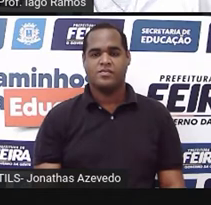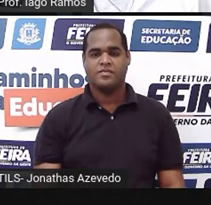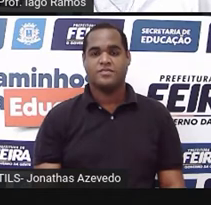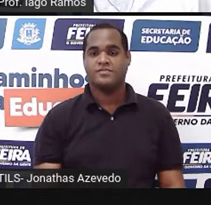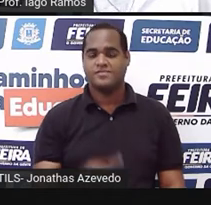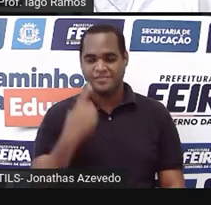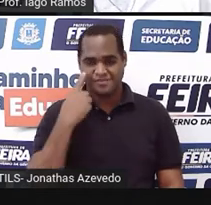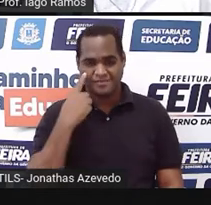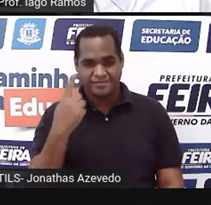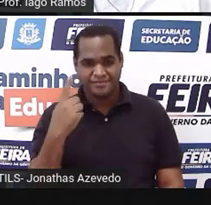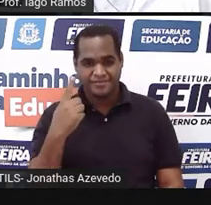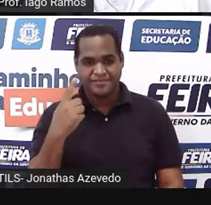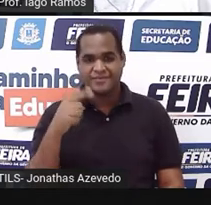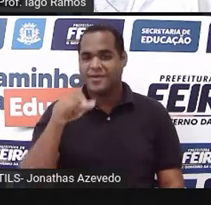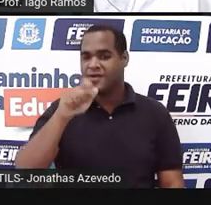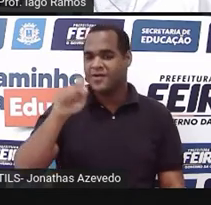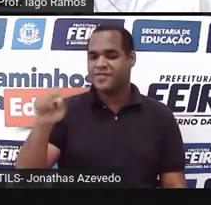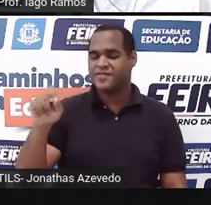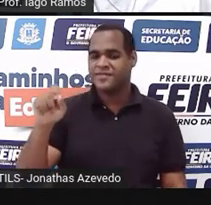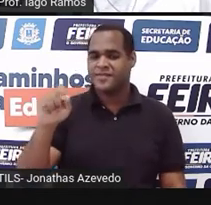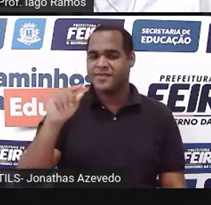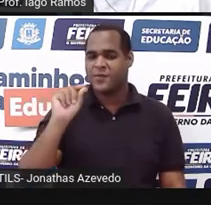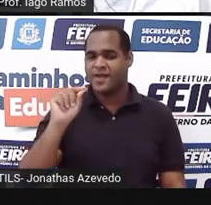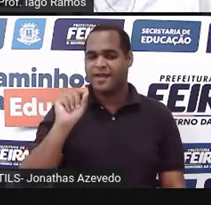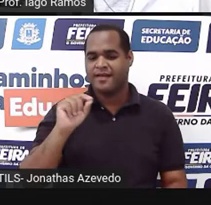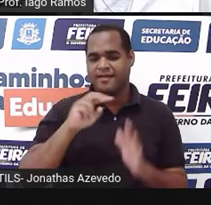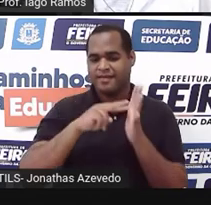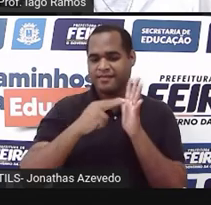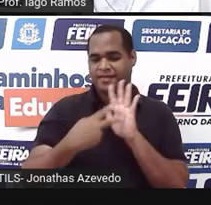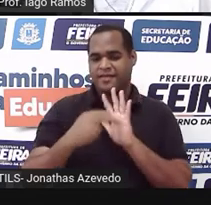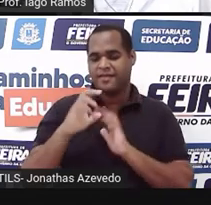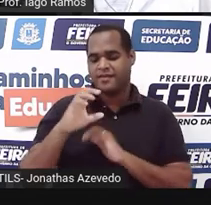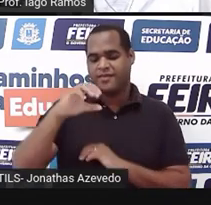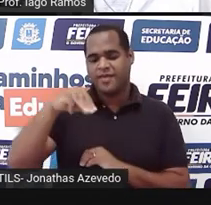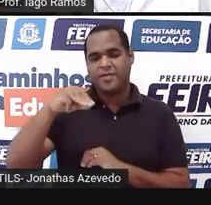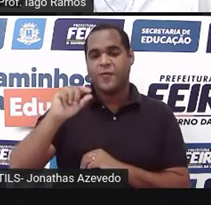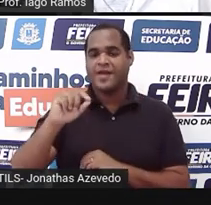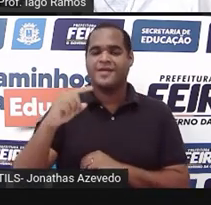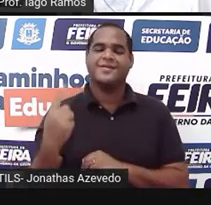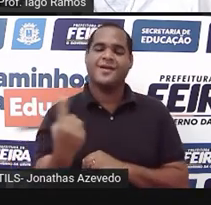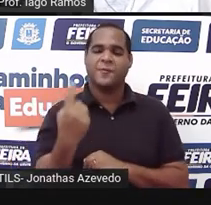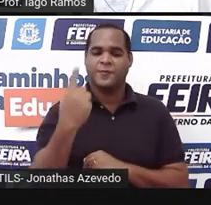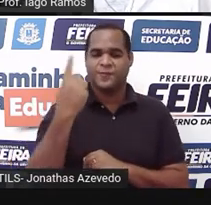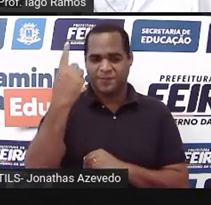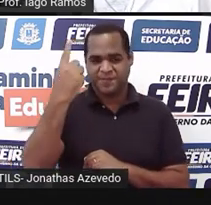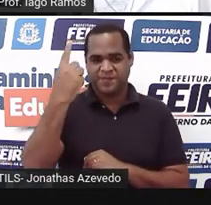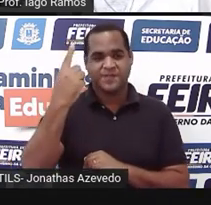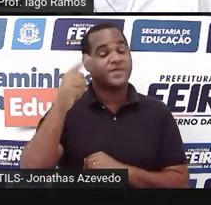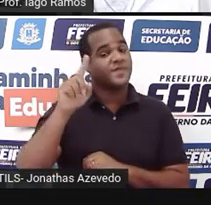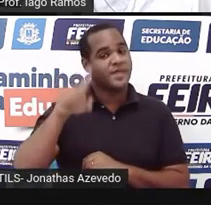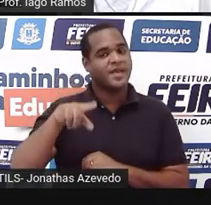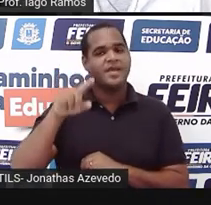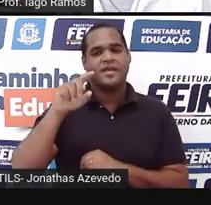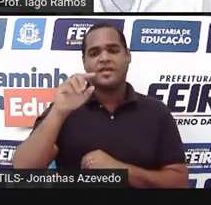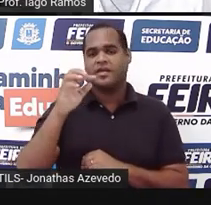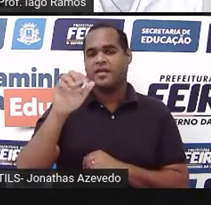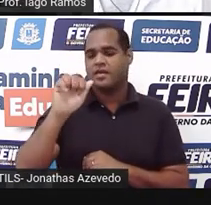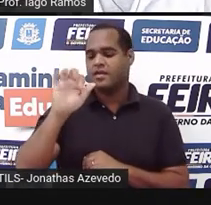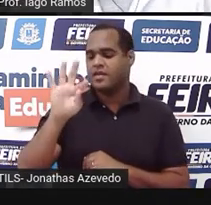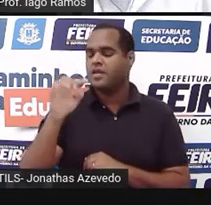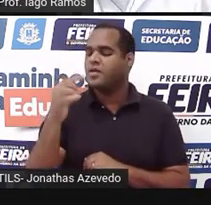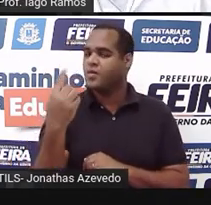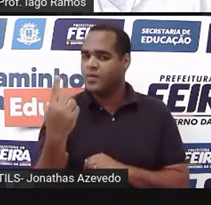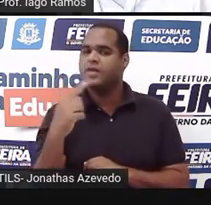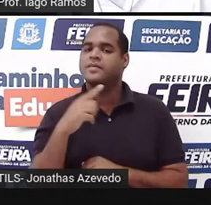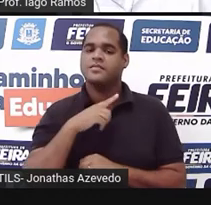e olha só tô escrevendo ali o significado daquele 5 cm e vejo que de fato a altura do triângulo um casal tem